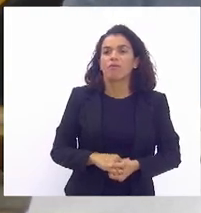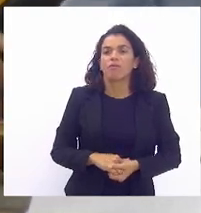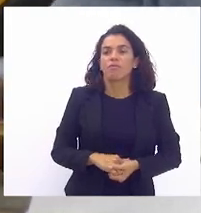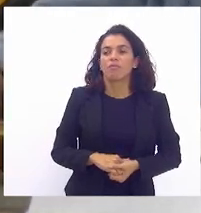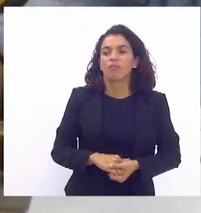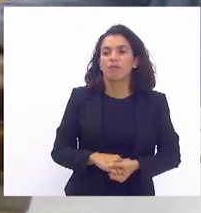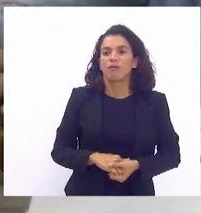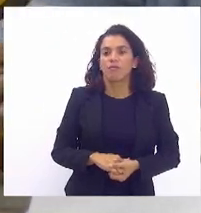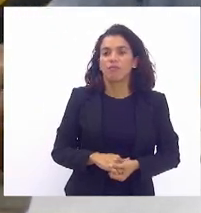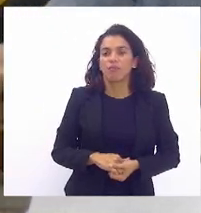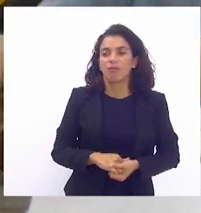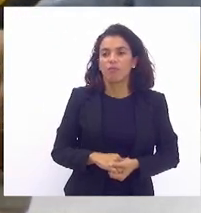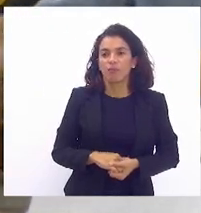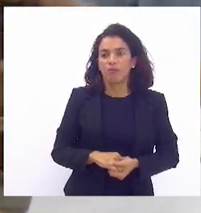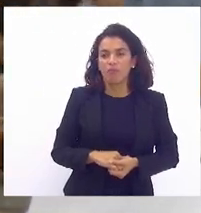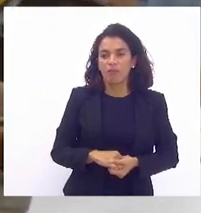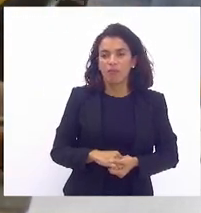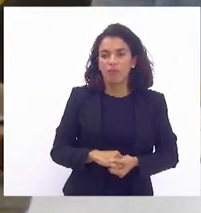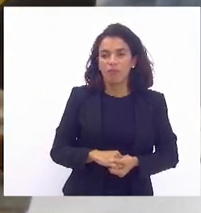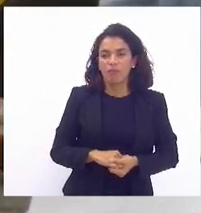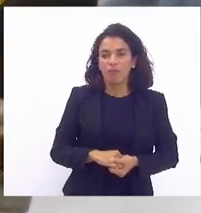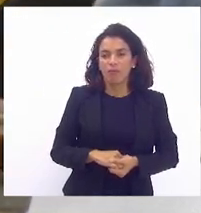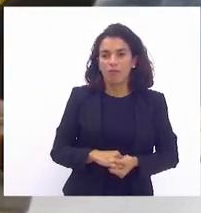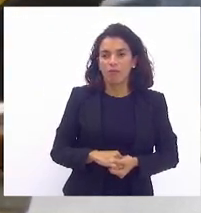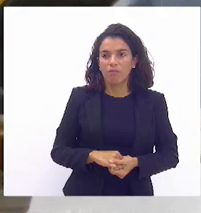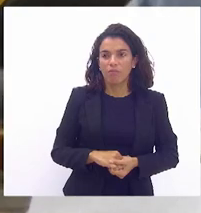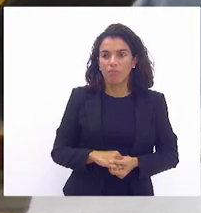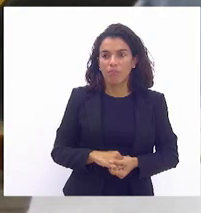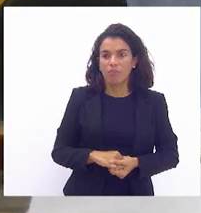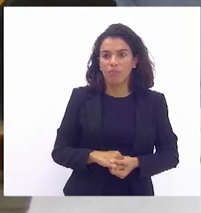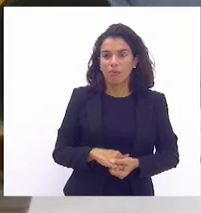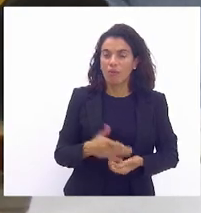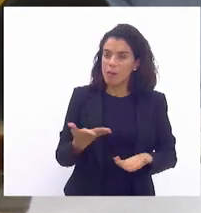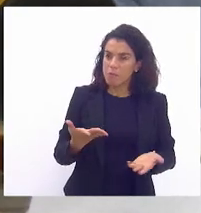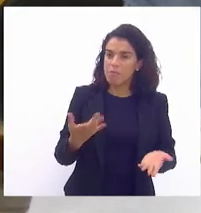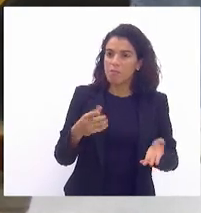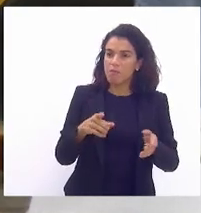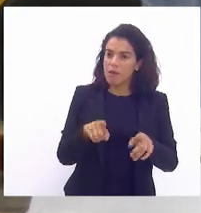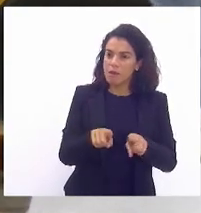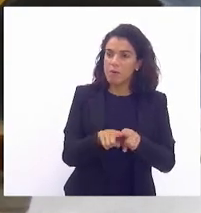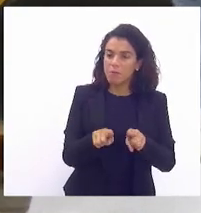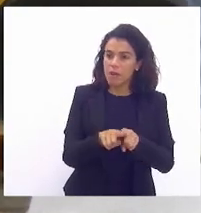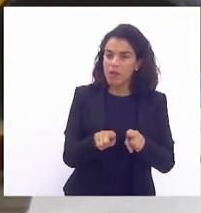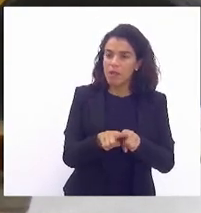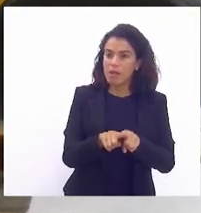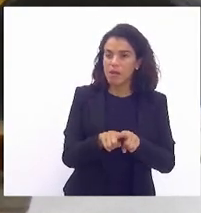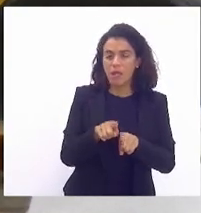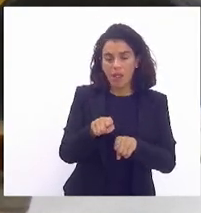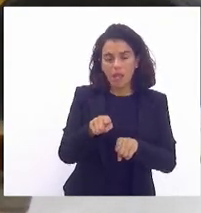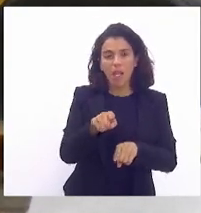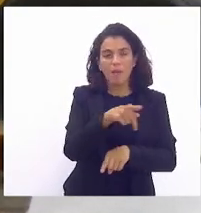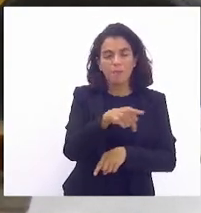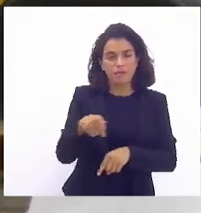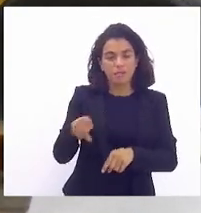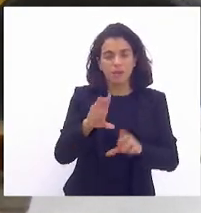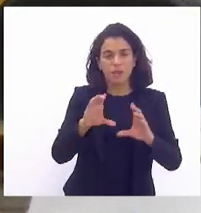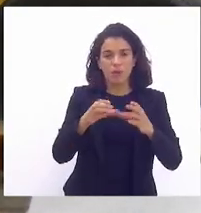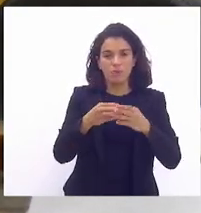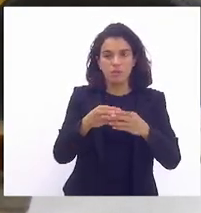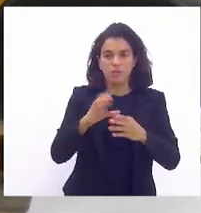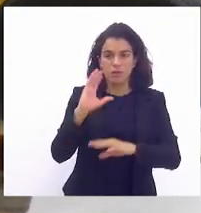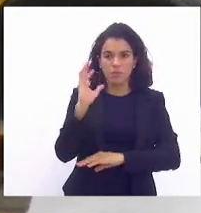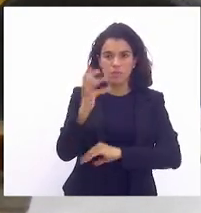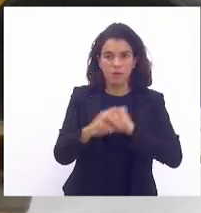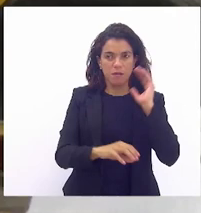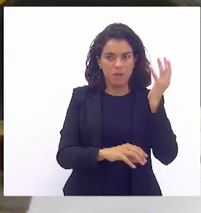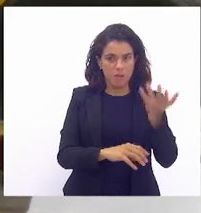E já quero iniciar daqui para poder contar com o presidente da Comissão de Saneamento de Meio Ambiente, deputado Jorge Felipe. Tenho